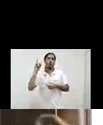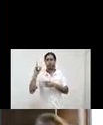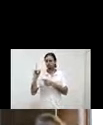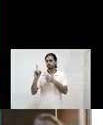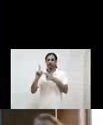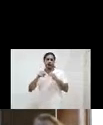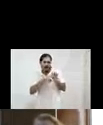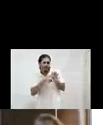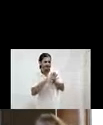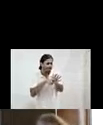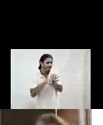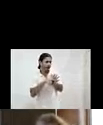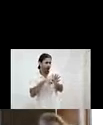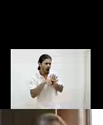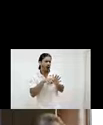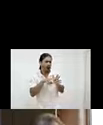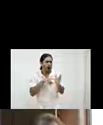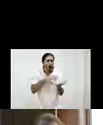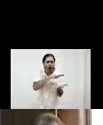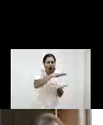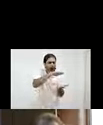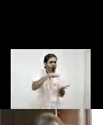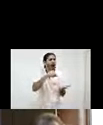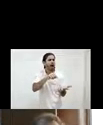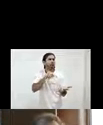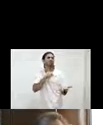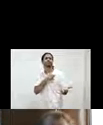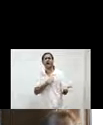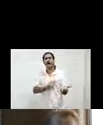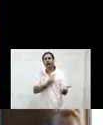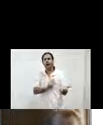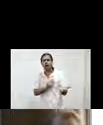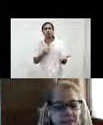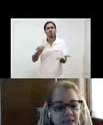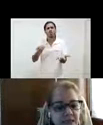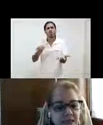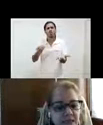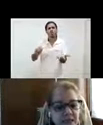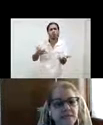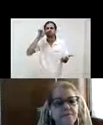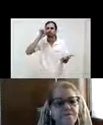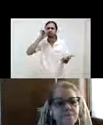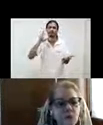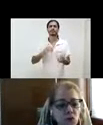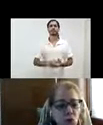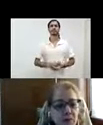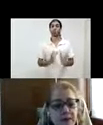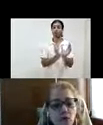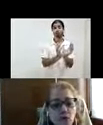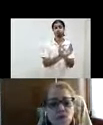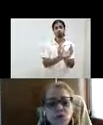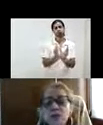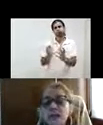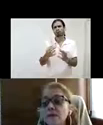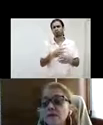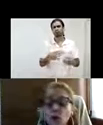instituição, dessa turma, enfim. E aí, na pesquisa documental,